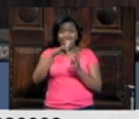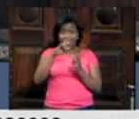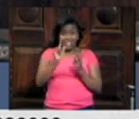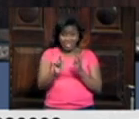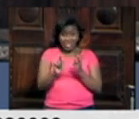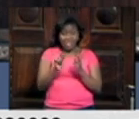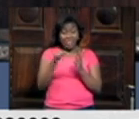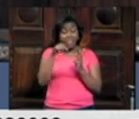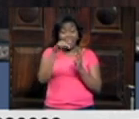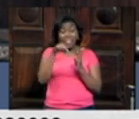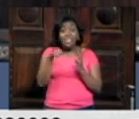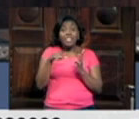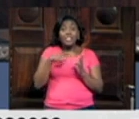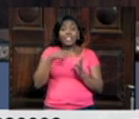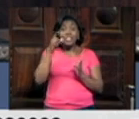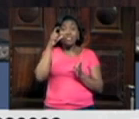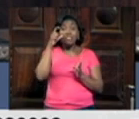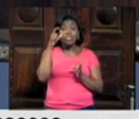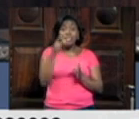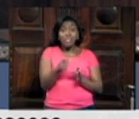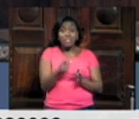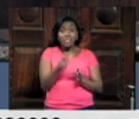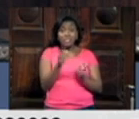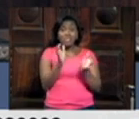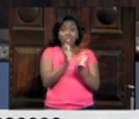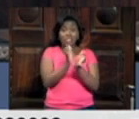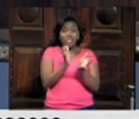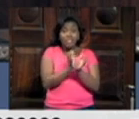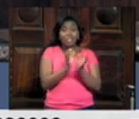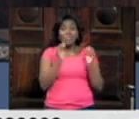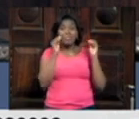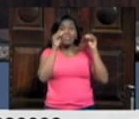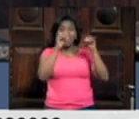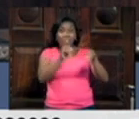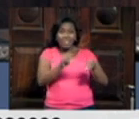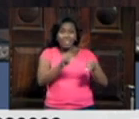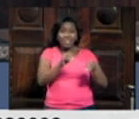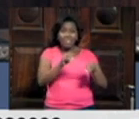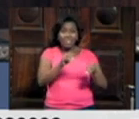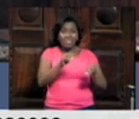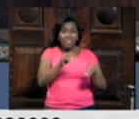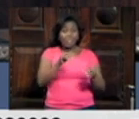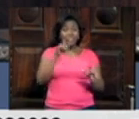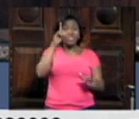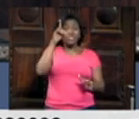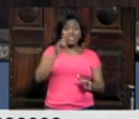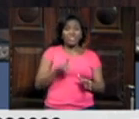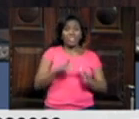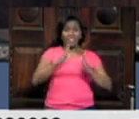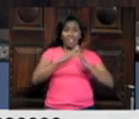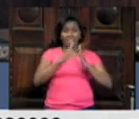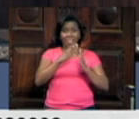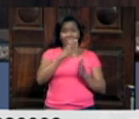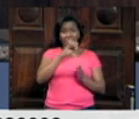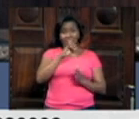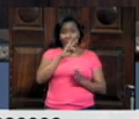daqueles que têm interesse na instituição, na aplicação do exercício da Casa Civil ou do governo do Estado. Mas